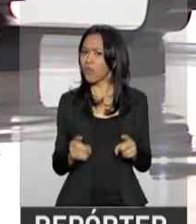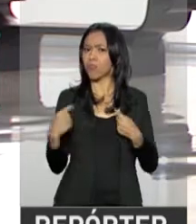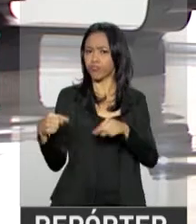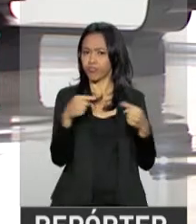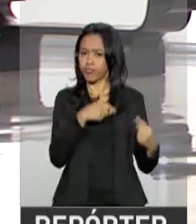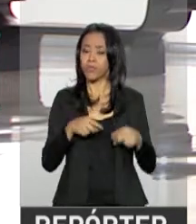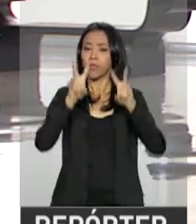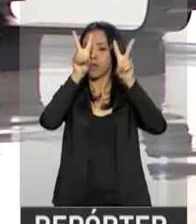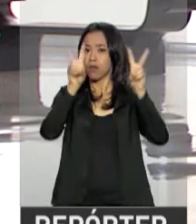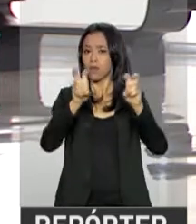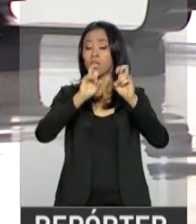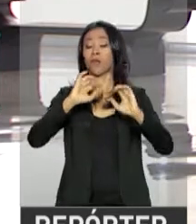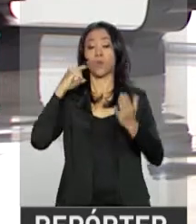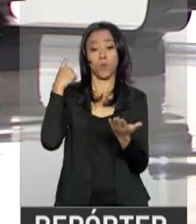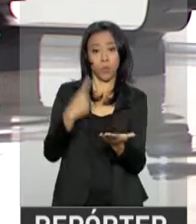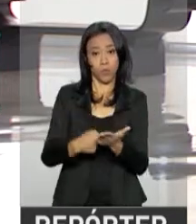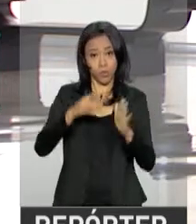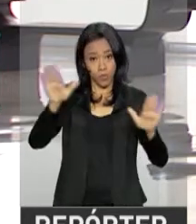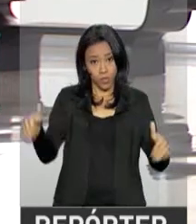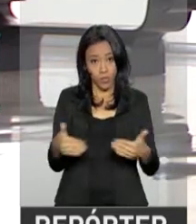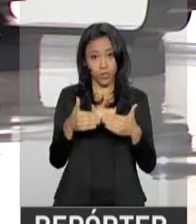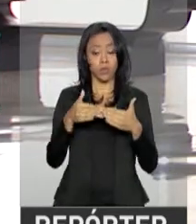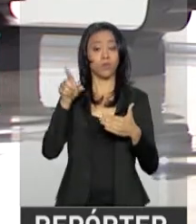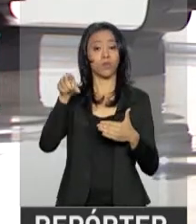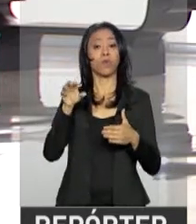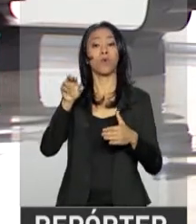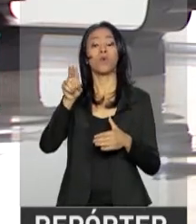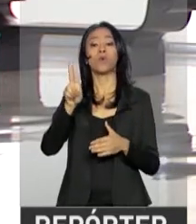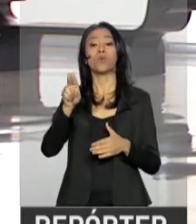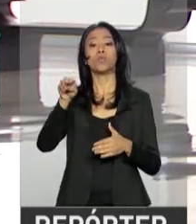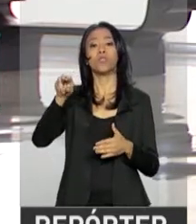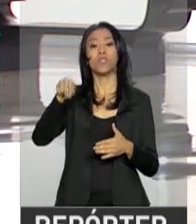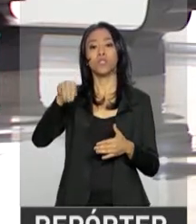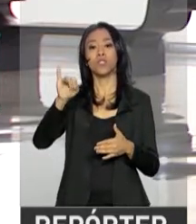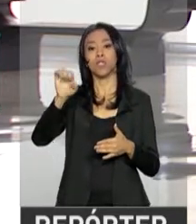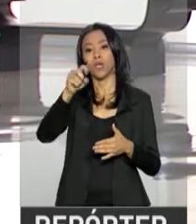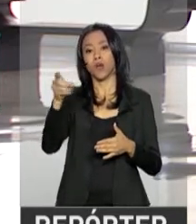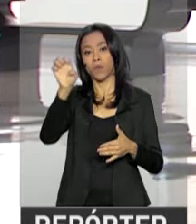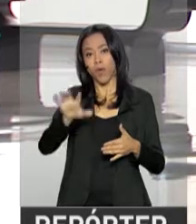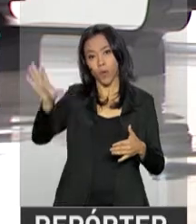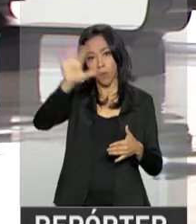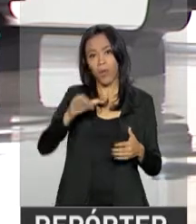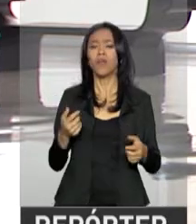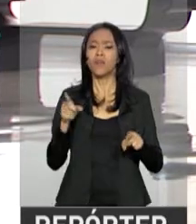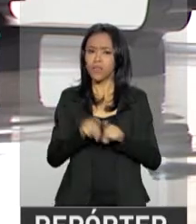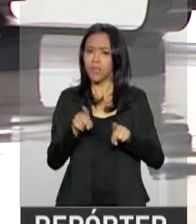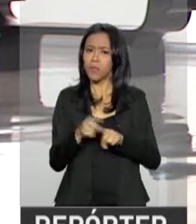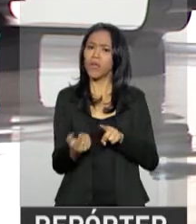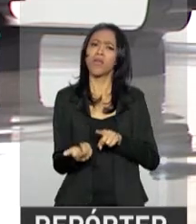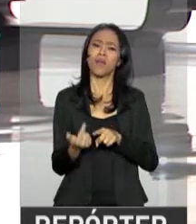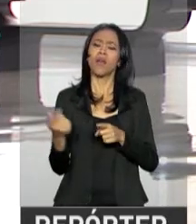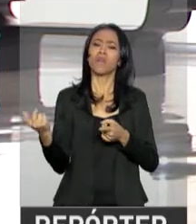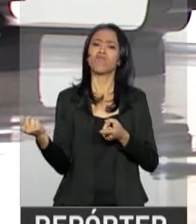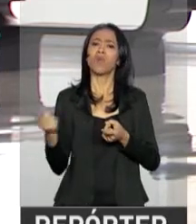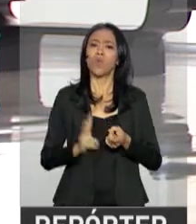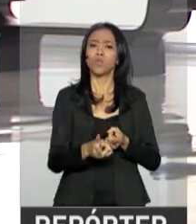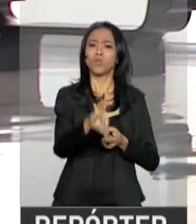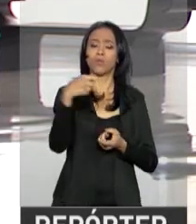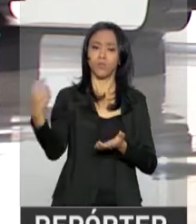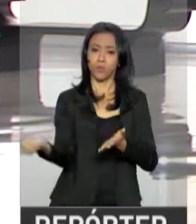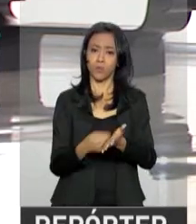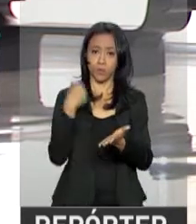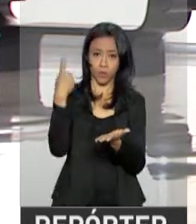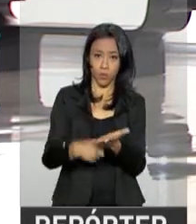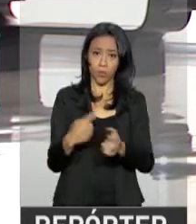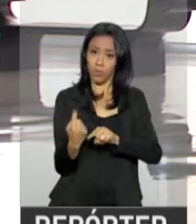para o acordo do bloco com a união europeia e também a consolidação das parcerias já existentes com a aliança do pacífico